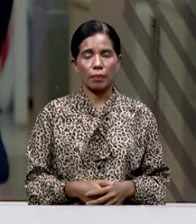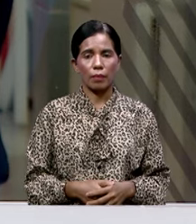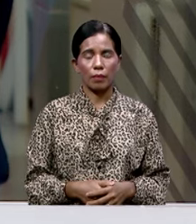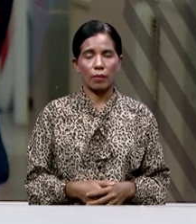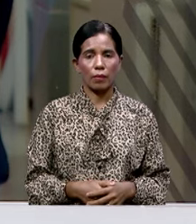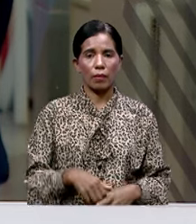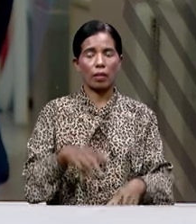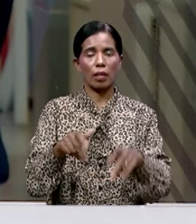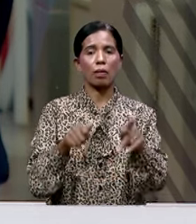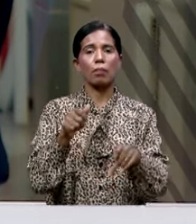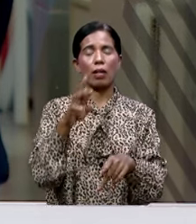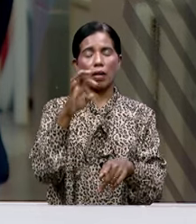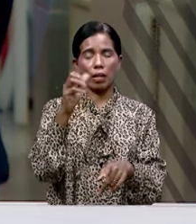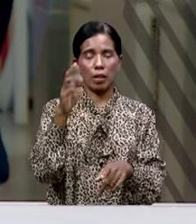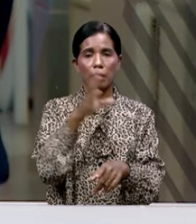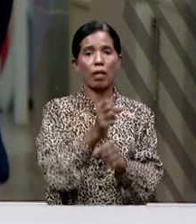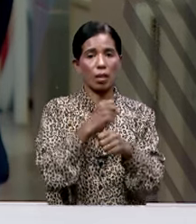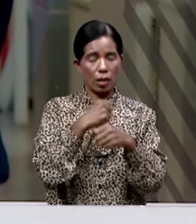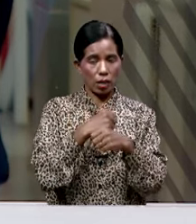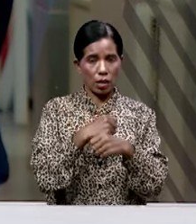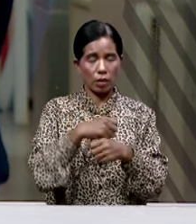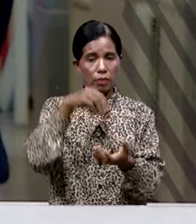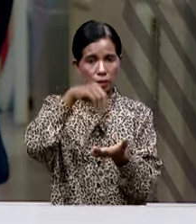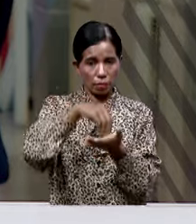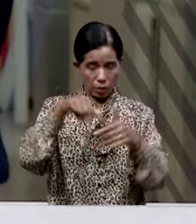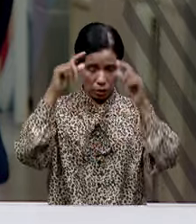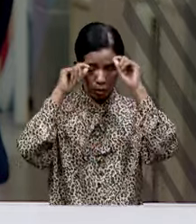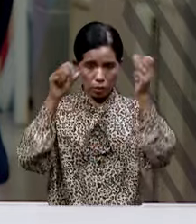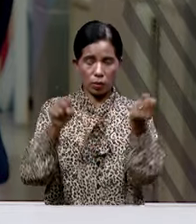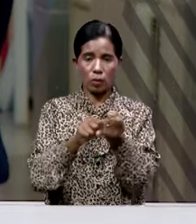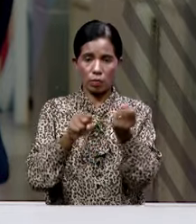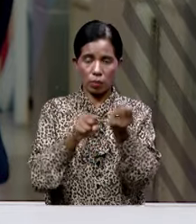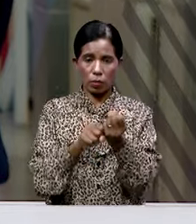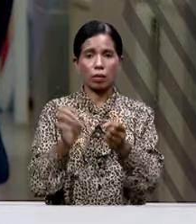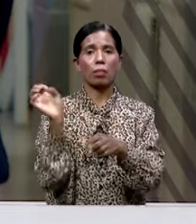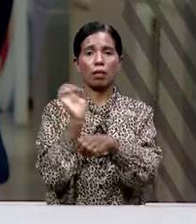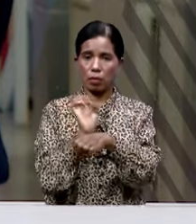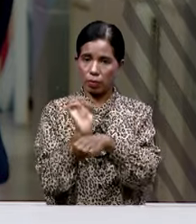Emirados Árabes Unidos a caracal investimento em Timor-Leste, onde contribui para o crescimento econômico.